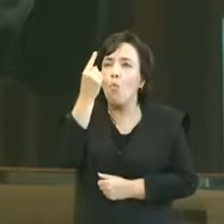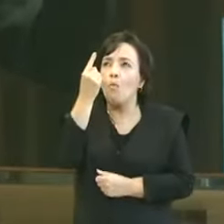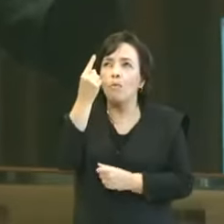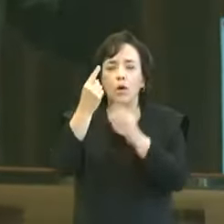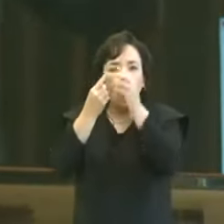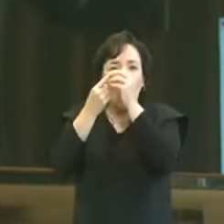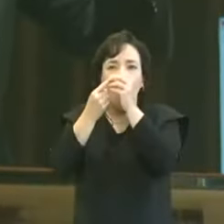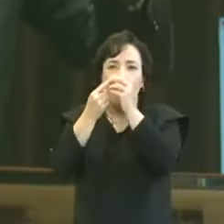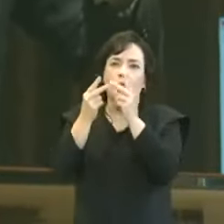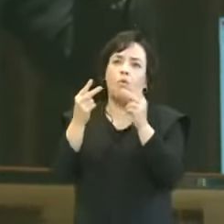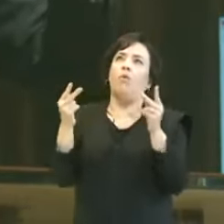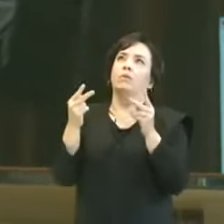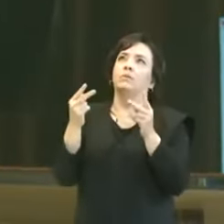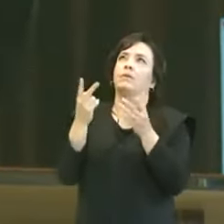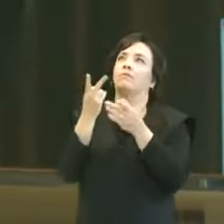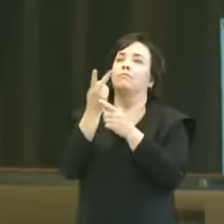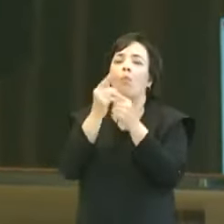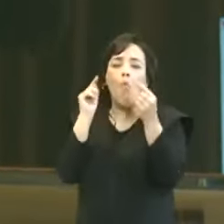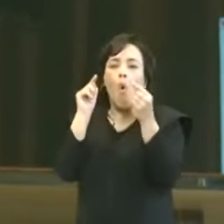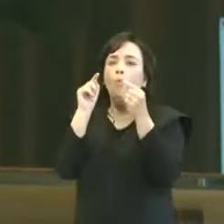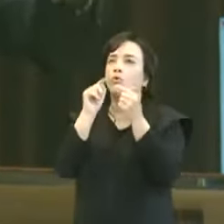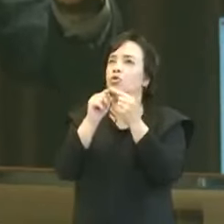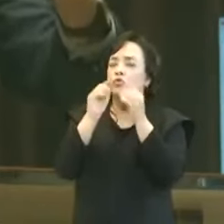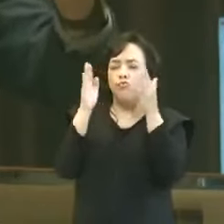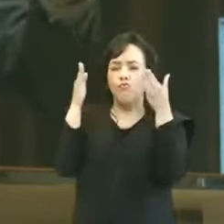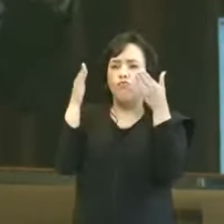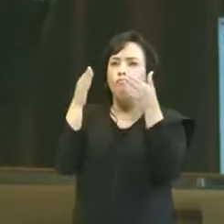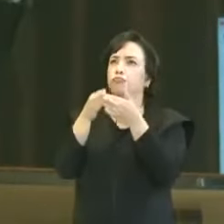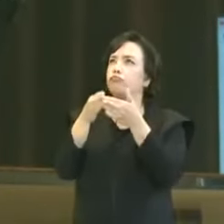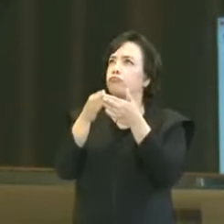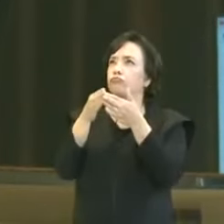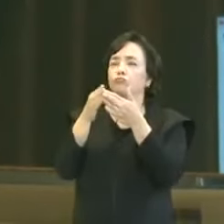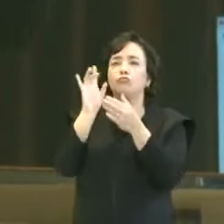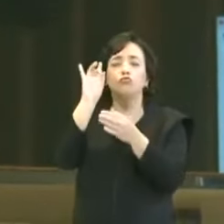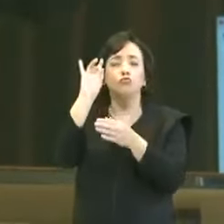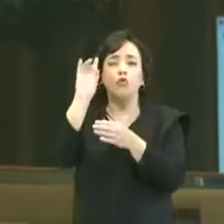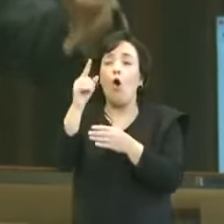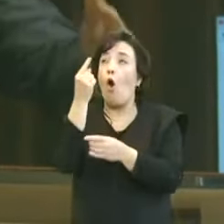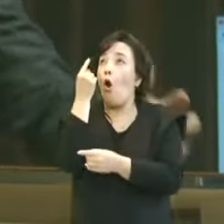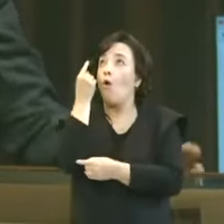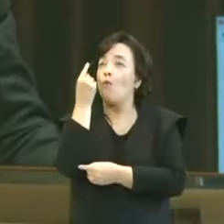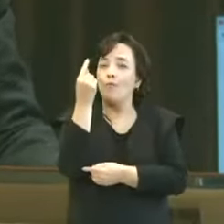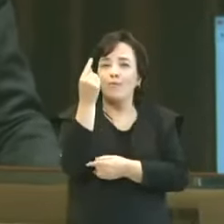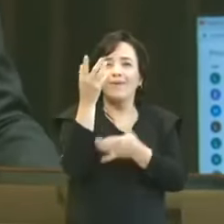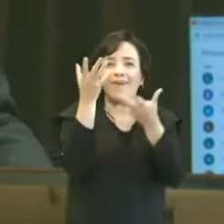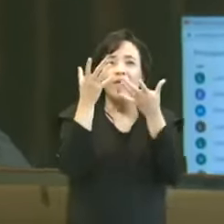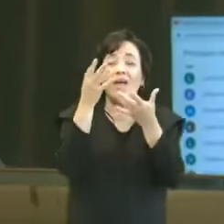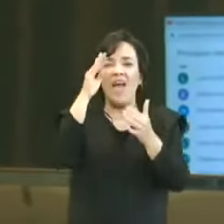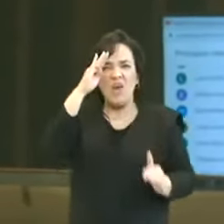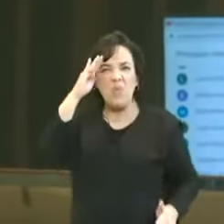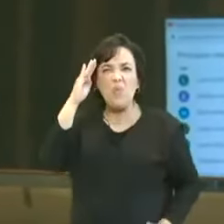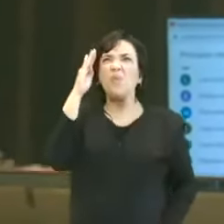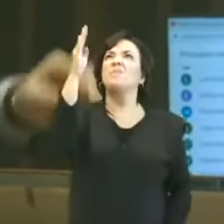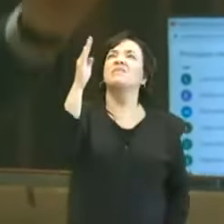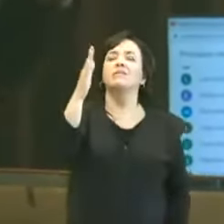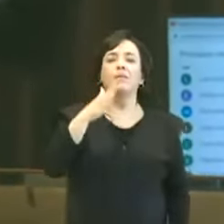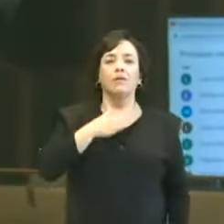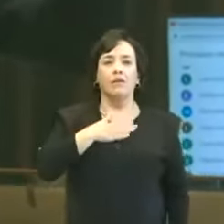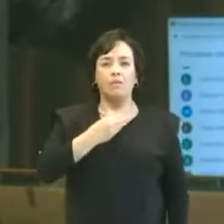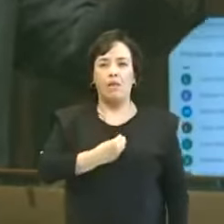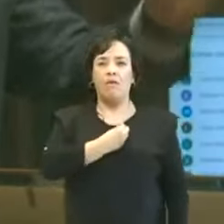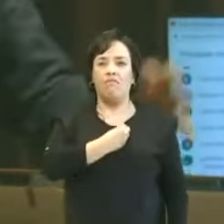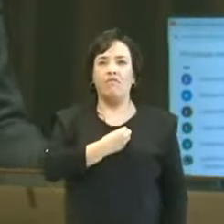tenho um foco, um propósito, um objetivo maior.